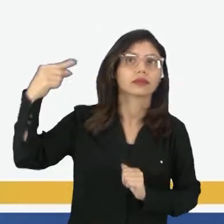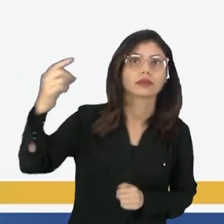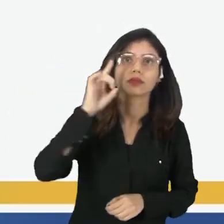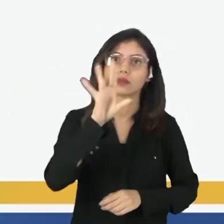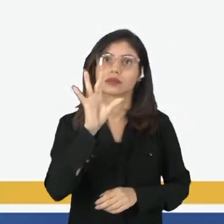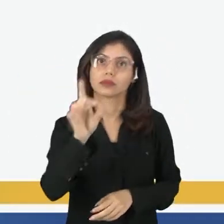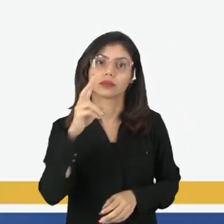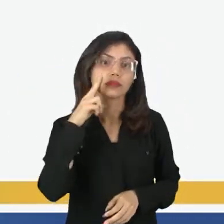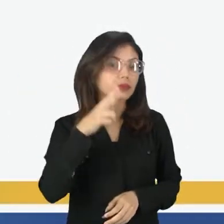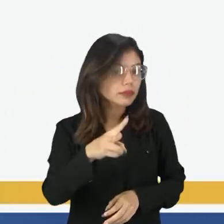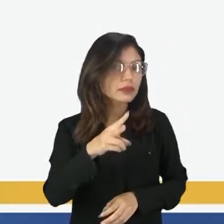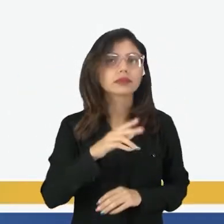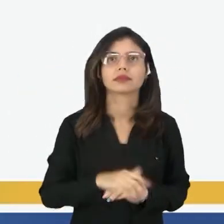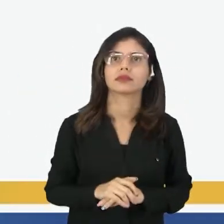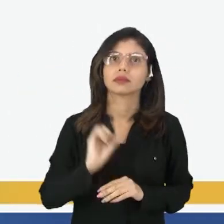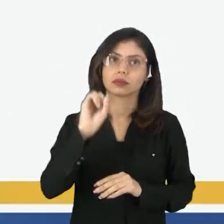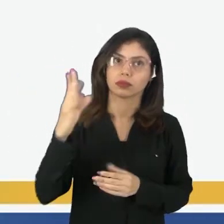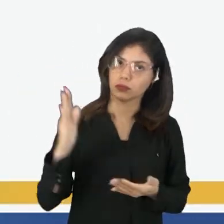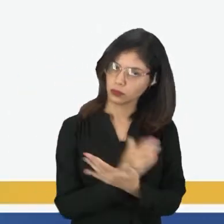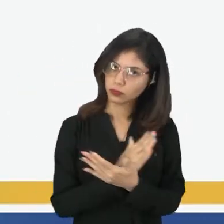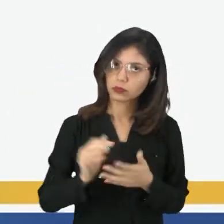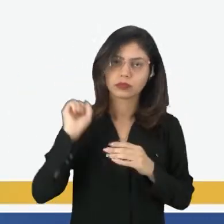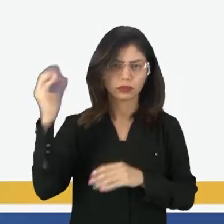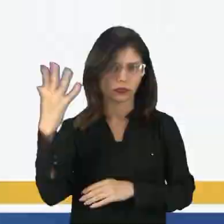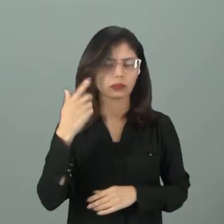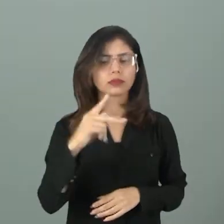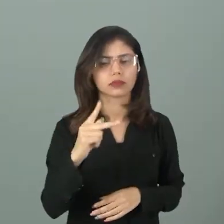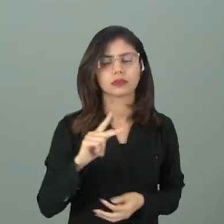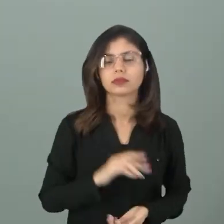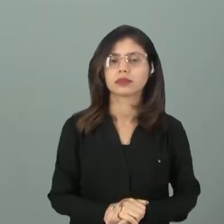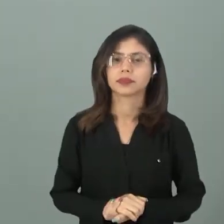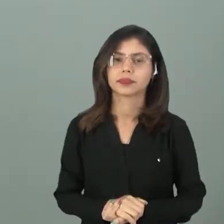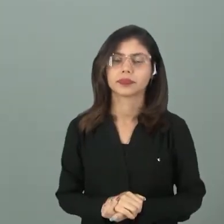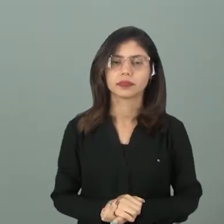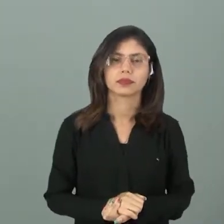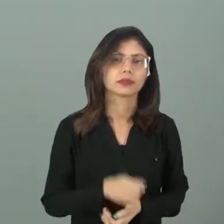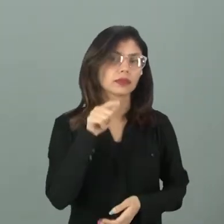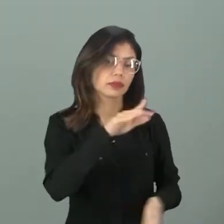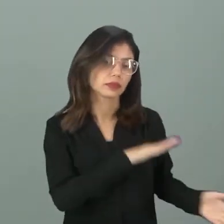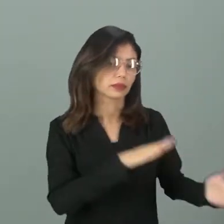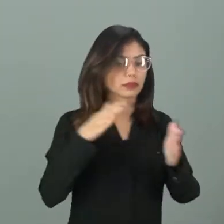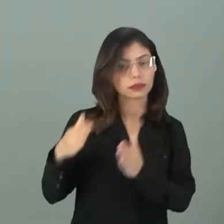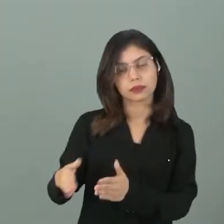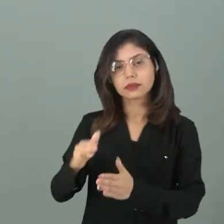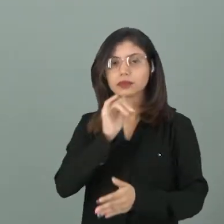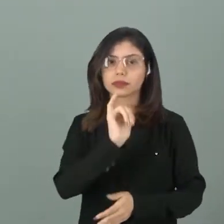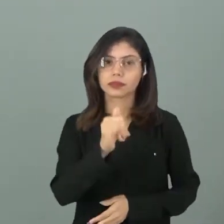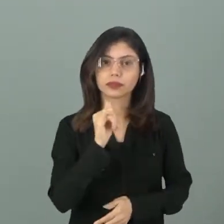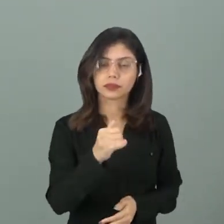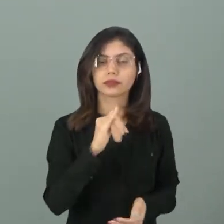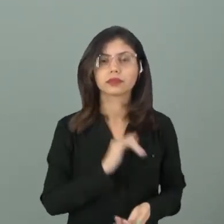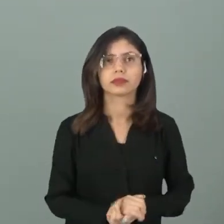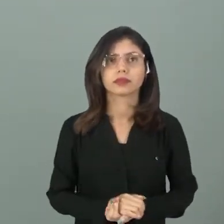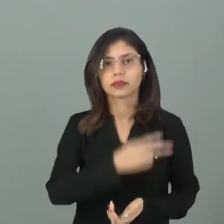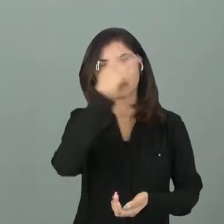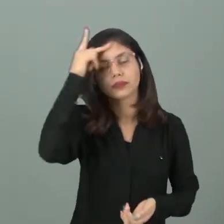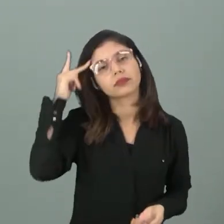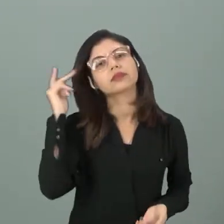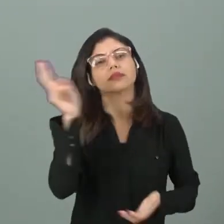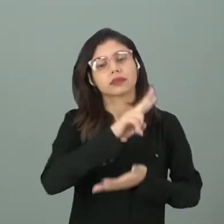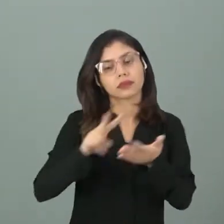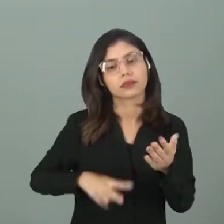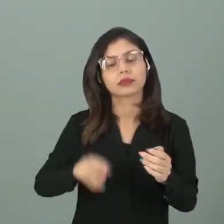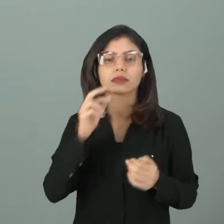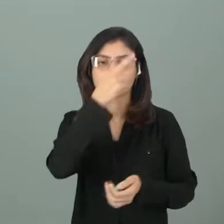que apenas conta o que vê ou algo que aconteceu com ela. Então, essa é a parte no conto popular, o narrador. Aquela pessoa que está